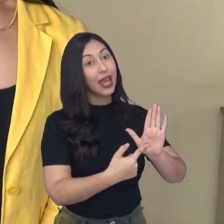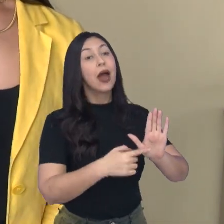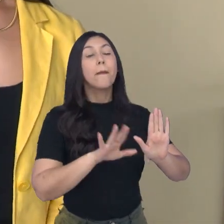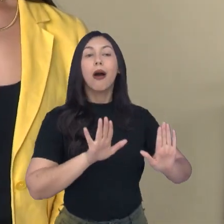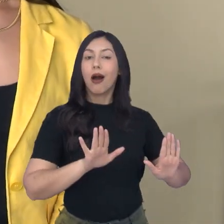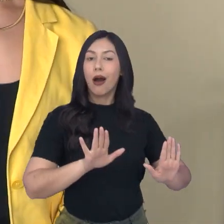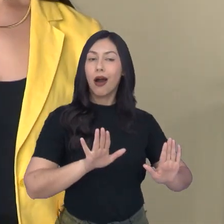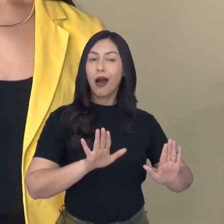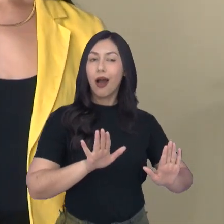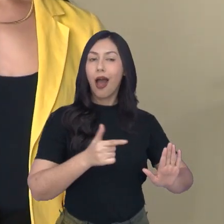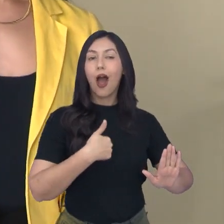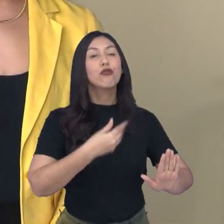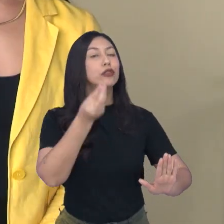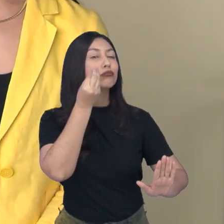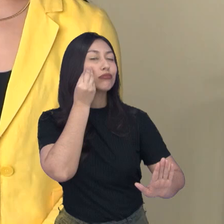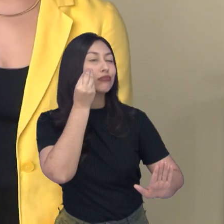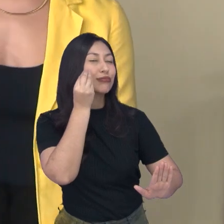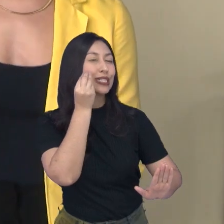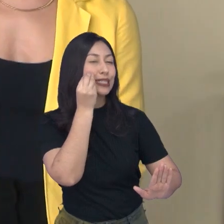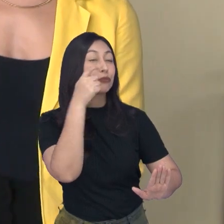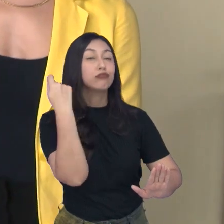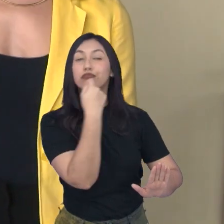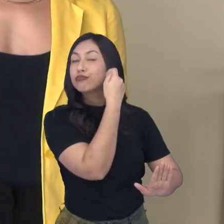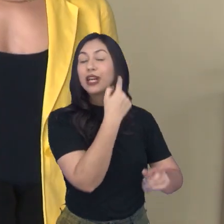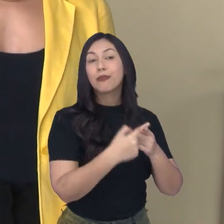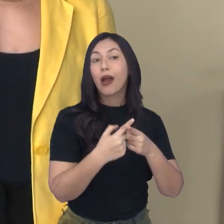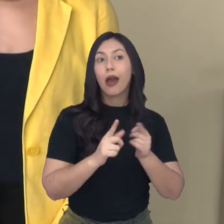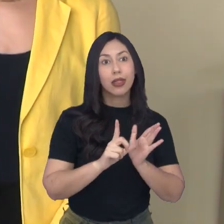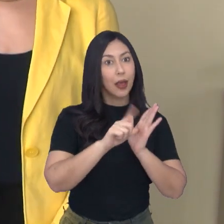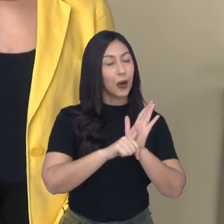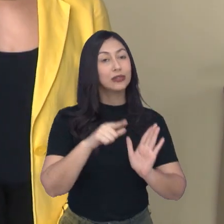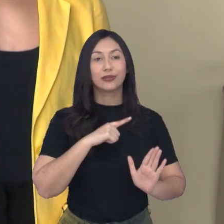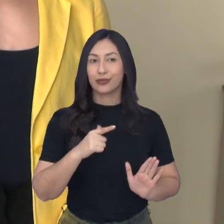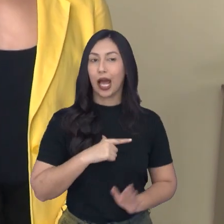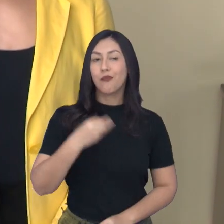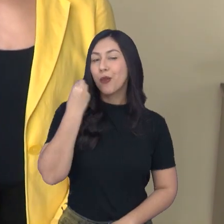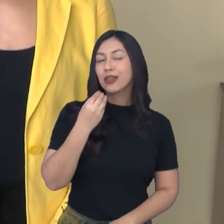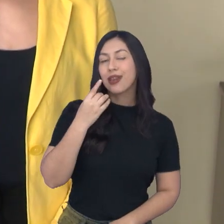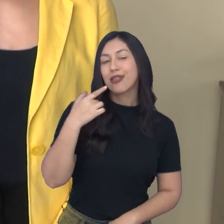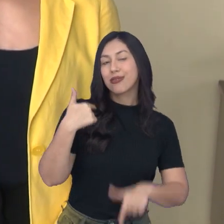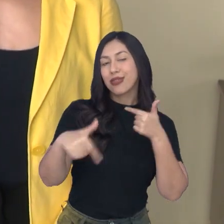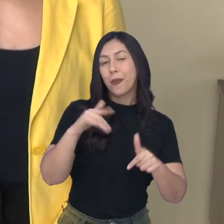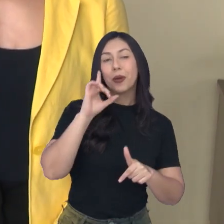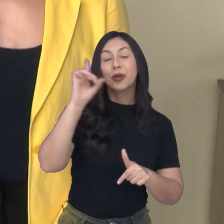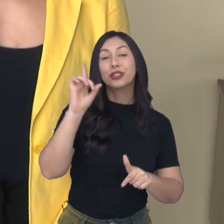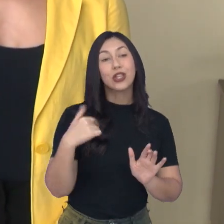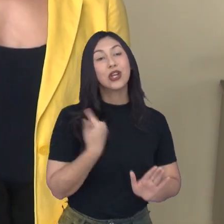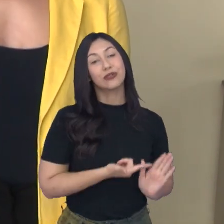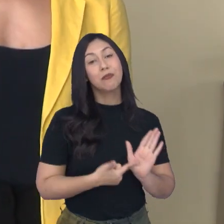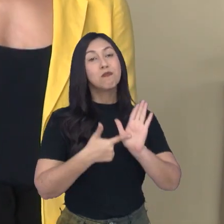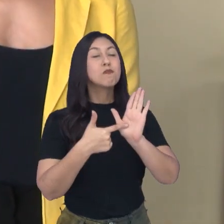fazer o seguinte, eu vou testar esses produtos da Ju, porque daqui a pouquinho tem o job do dia, a gente vai falar, é claro,